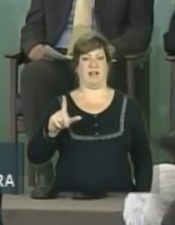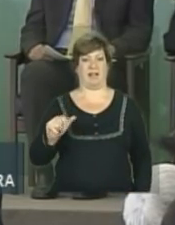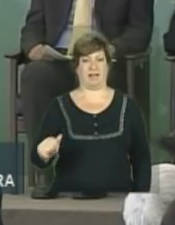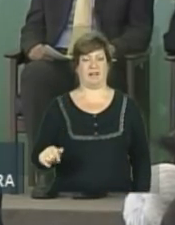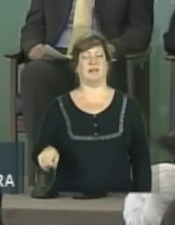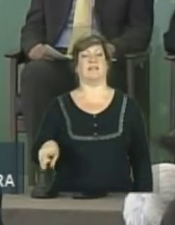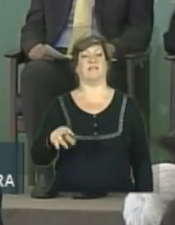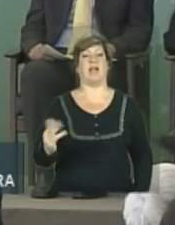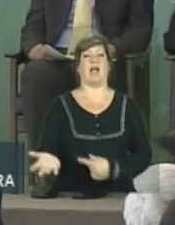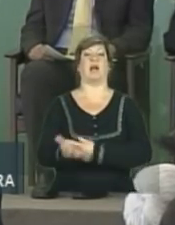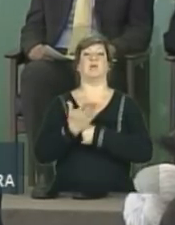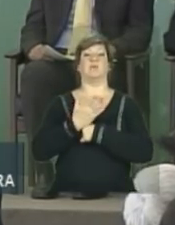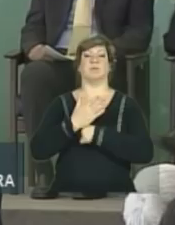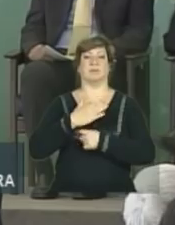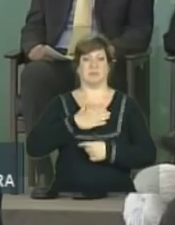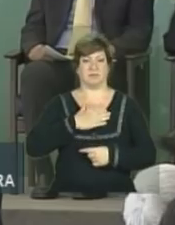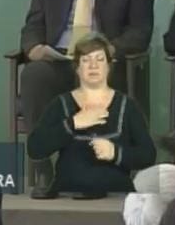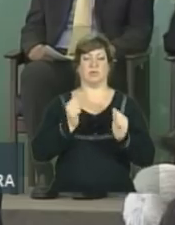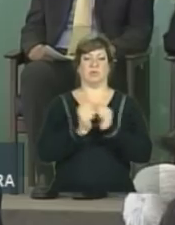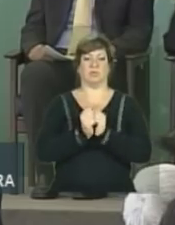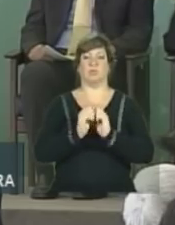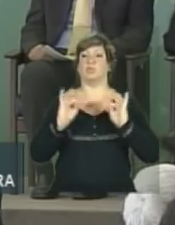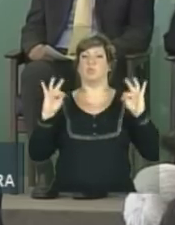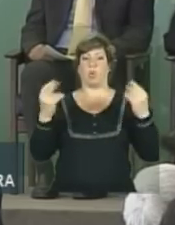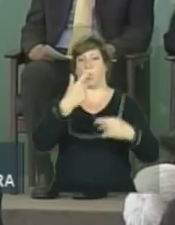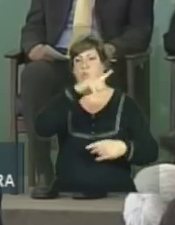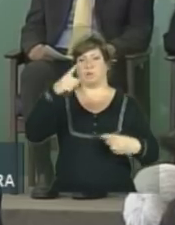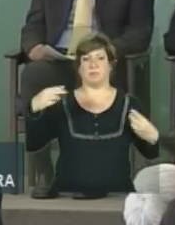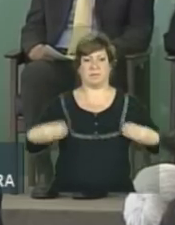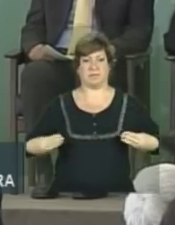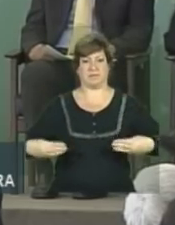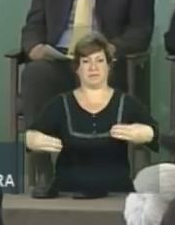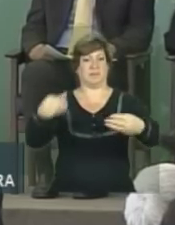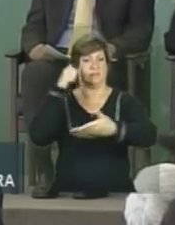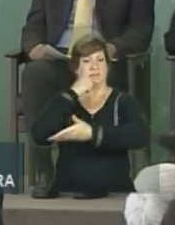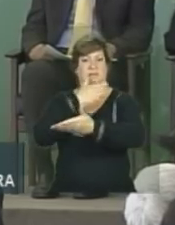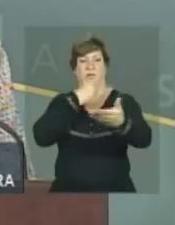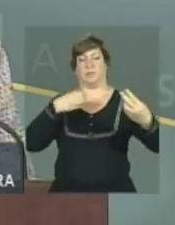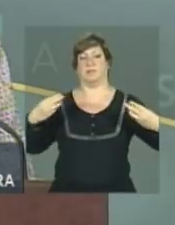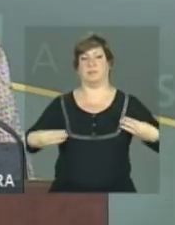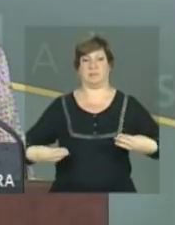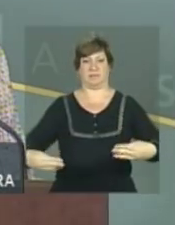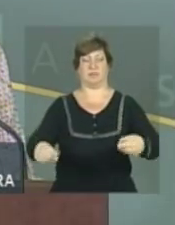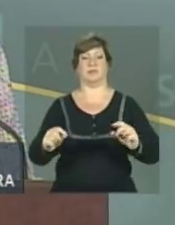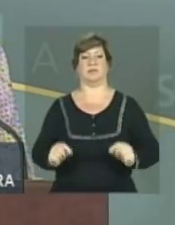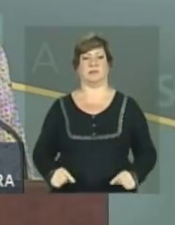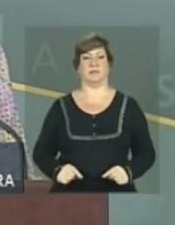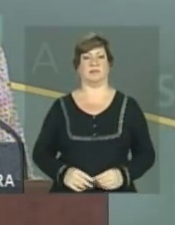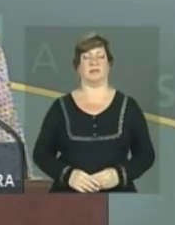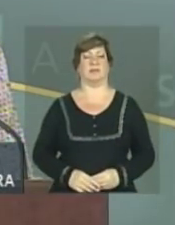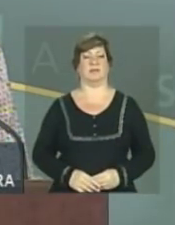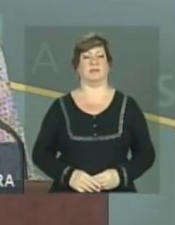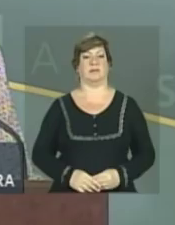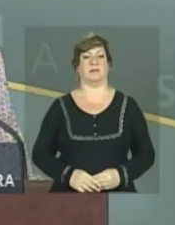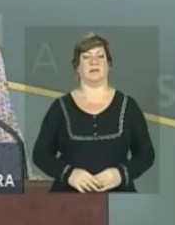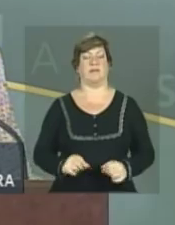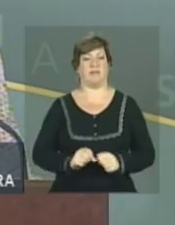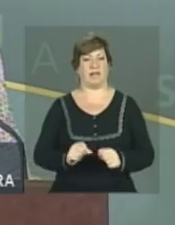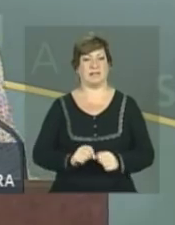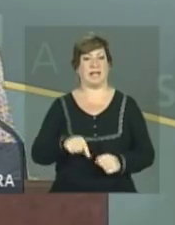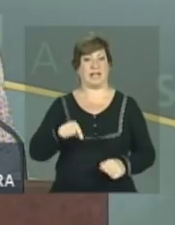me ajudará, junto com todos os demais ministros e ministras, a levar